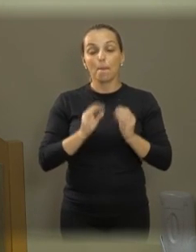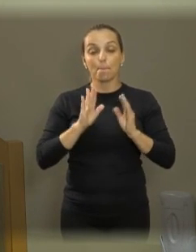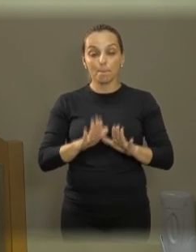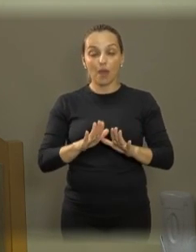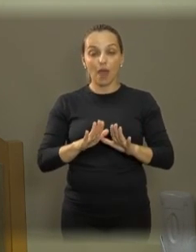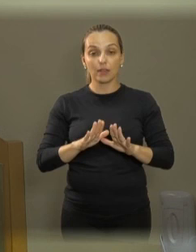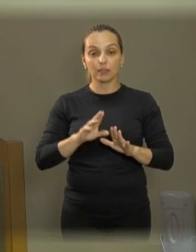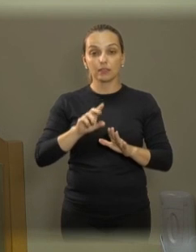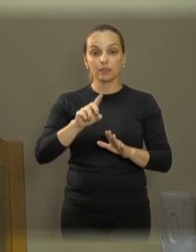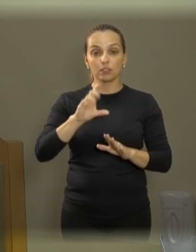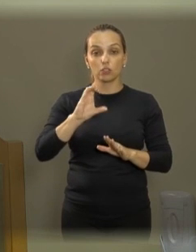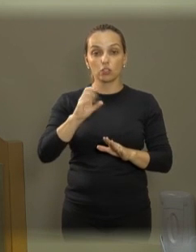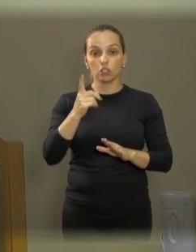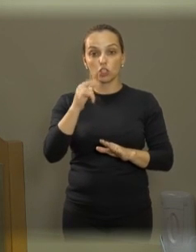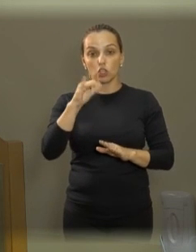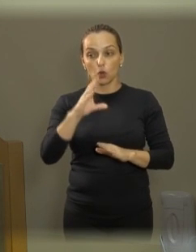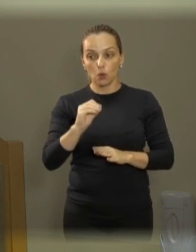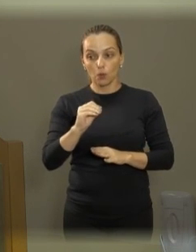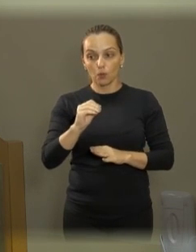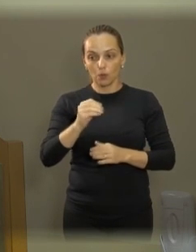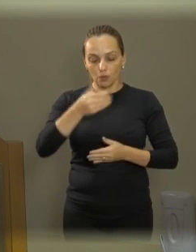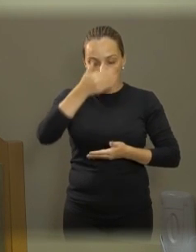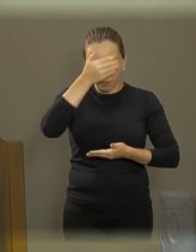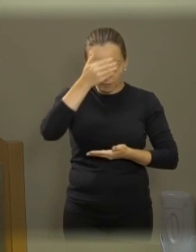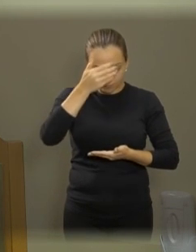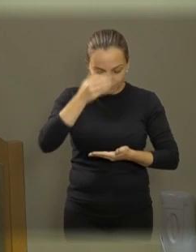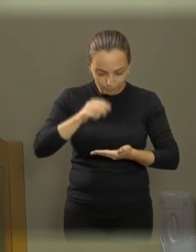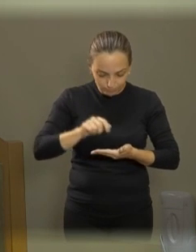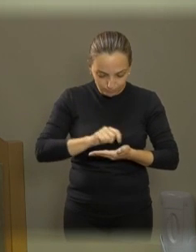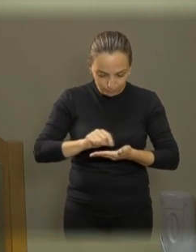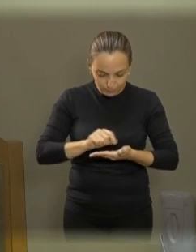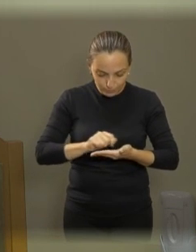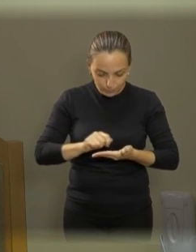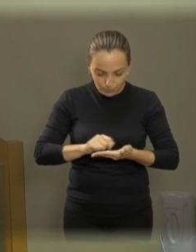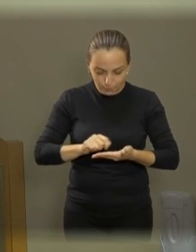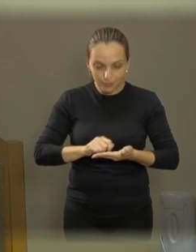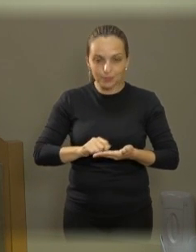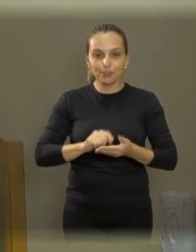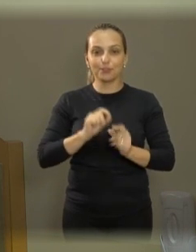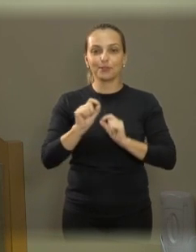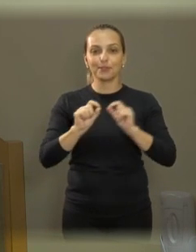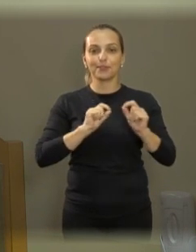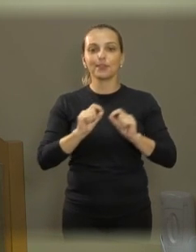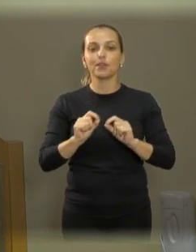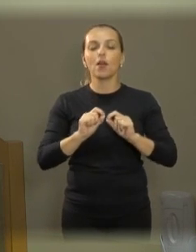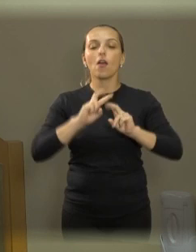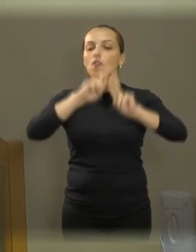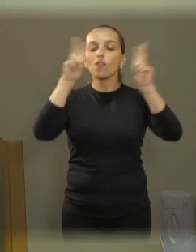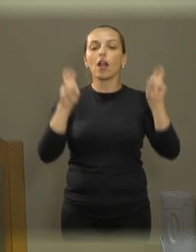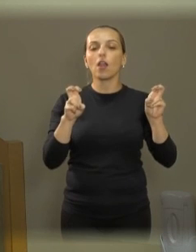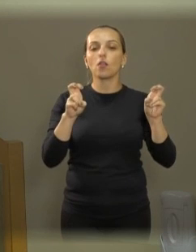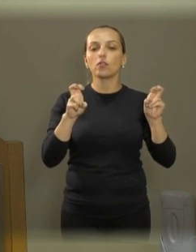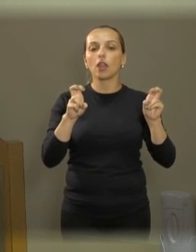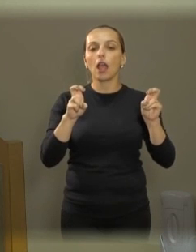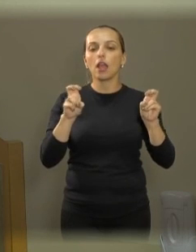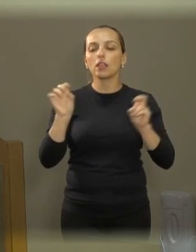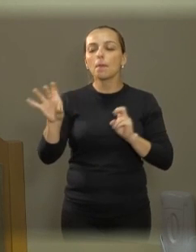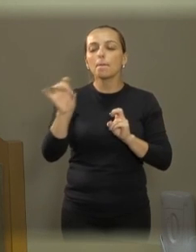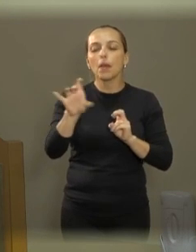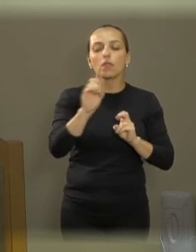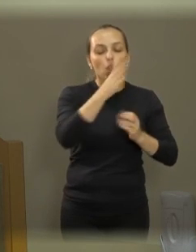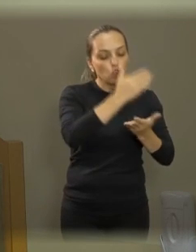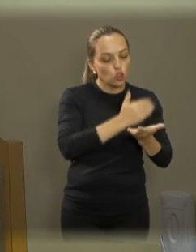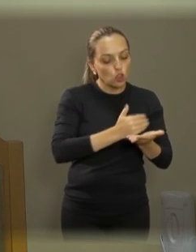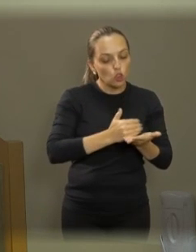diz: embora ninguém possa voltar e fazer um novo começo, qualquer um pode começar agora